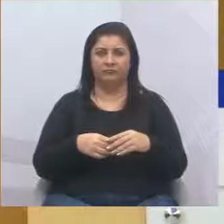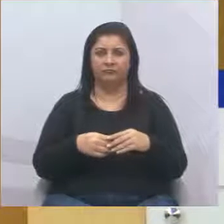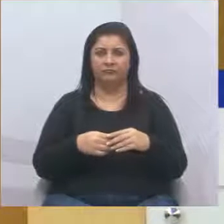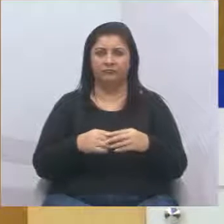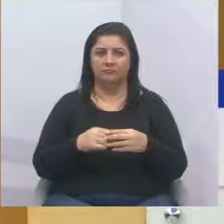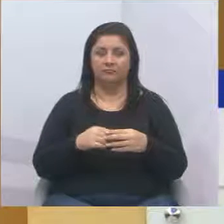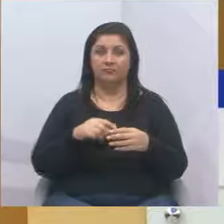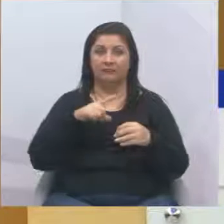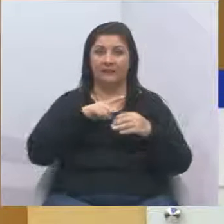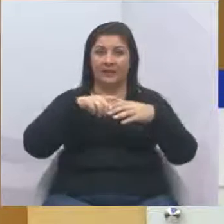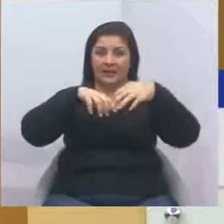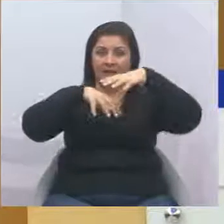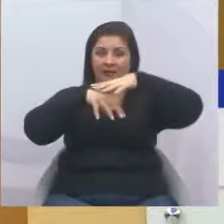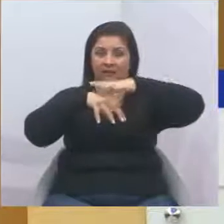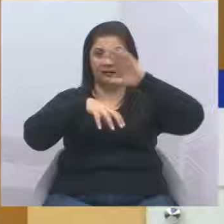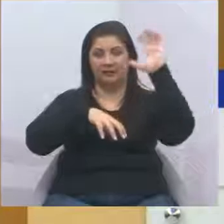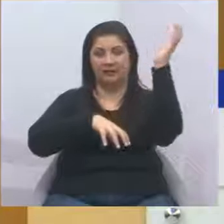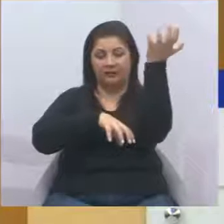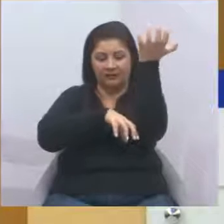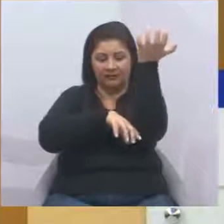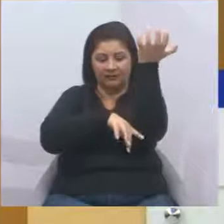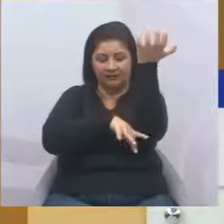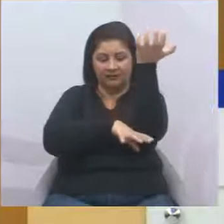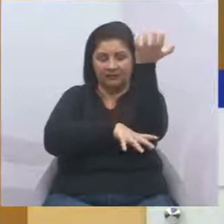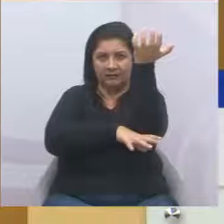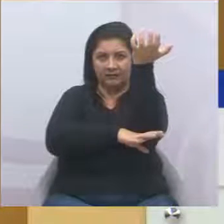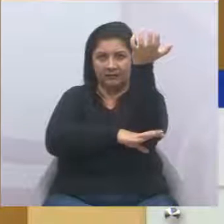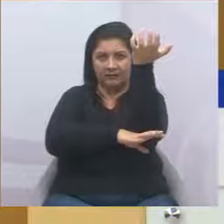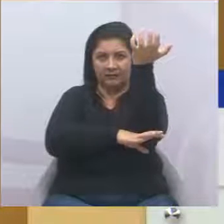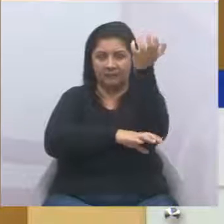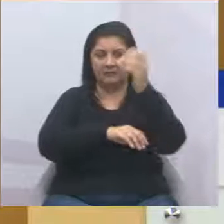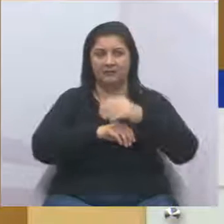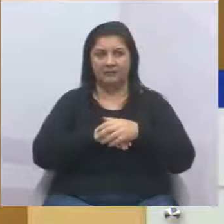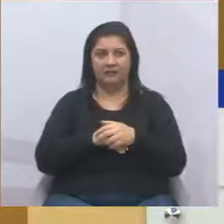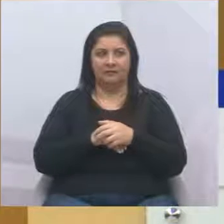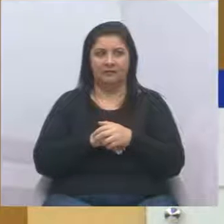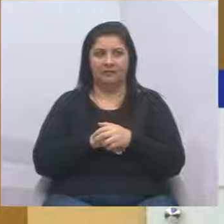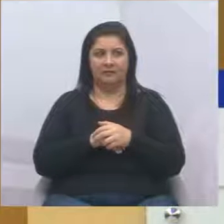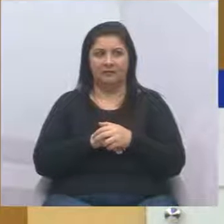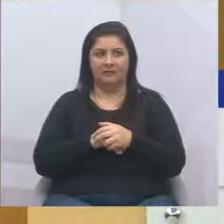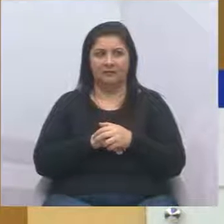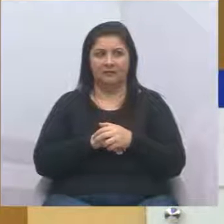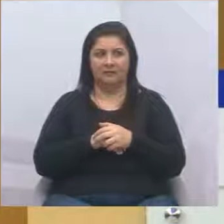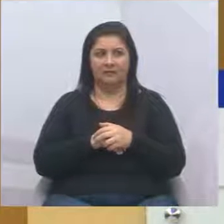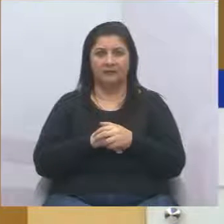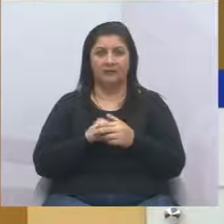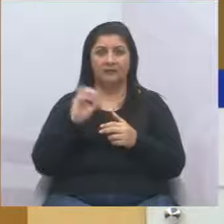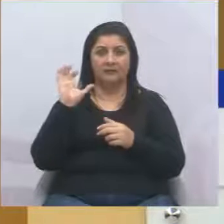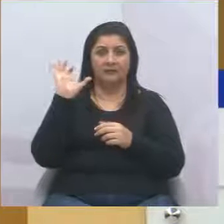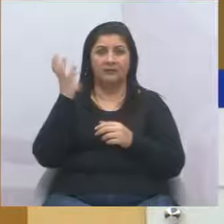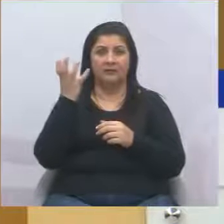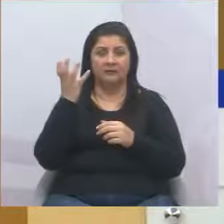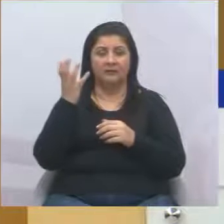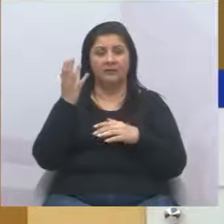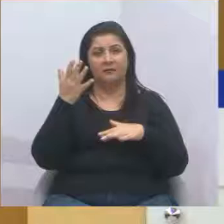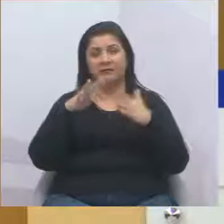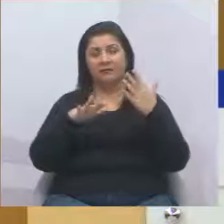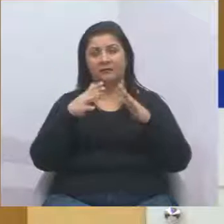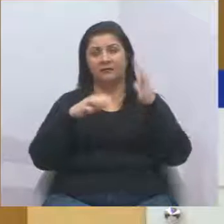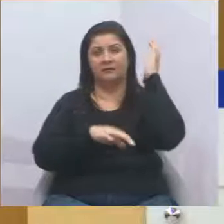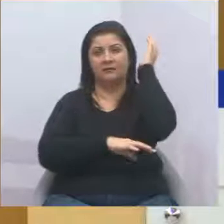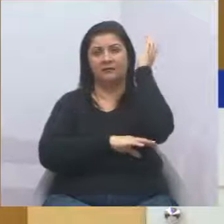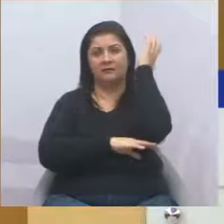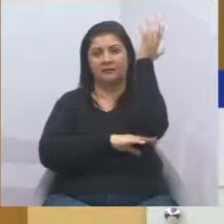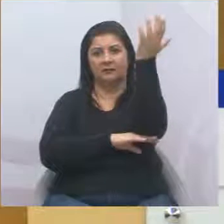tem raízes pouco profundas e são relativamente frequentes os casos de queda e de galhos